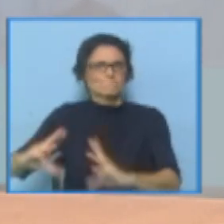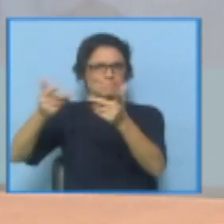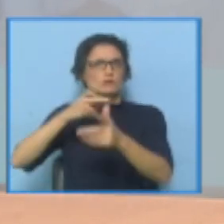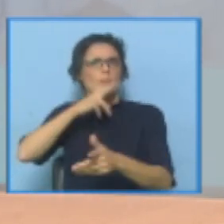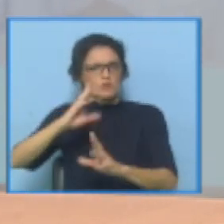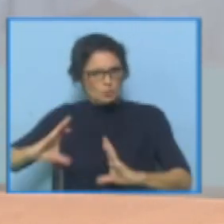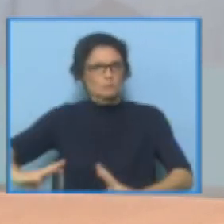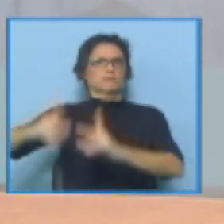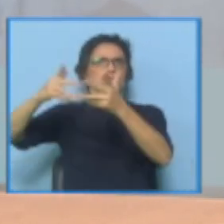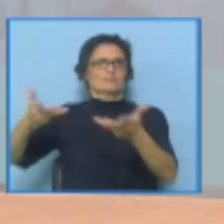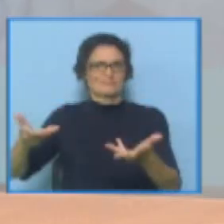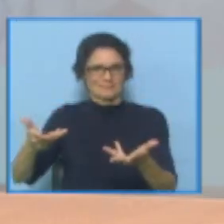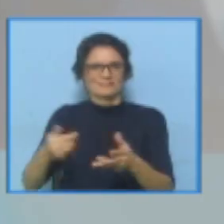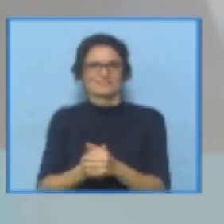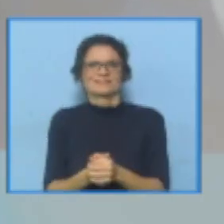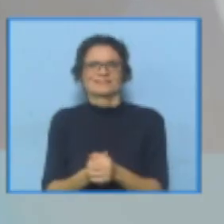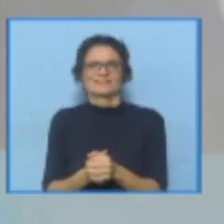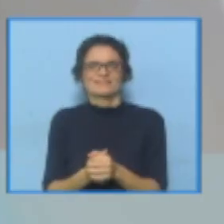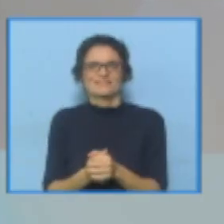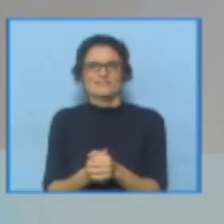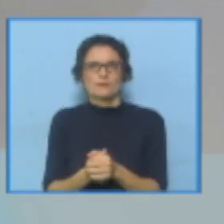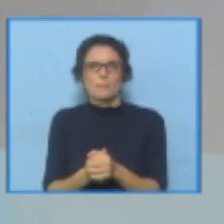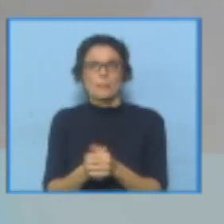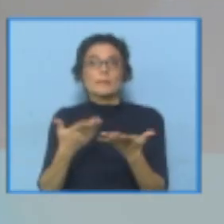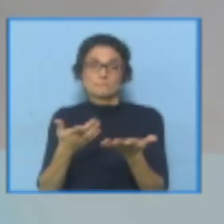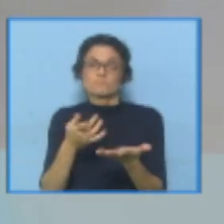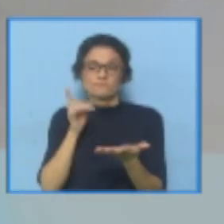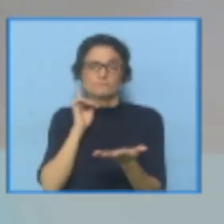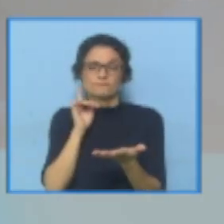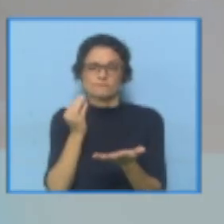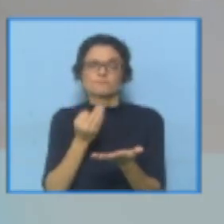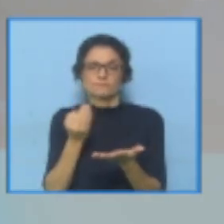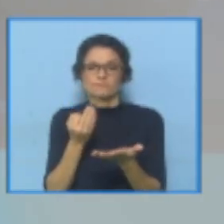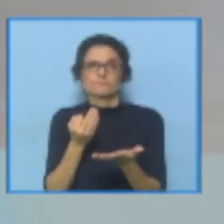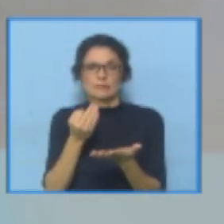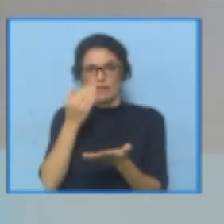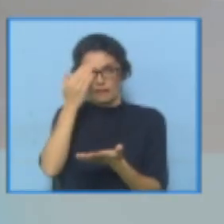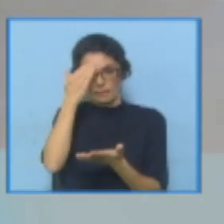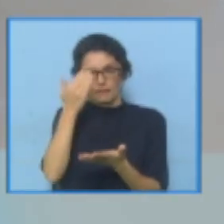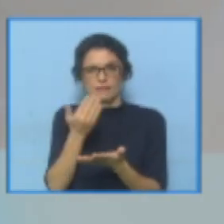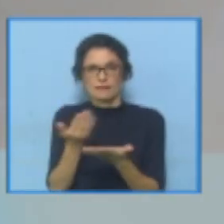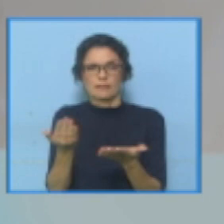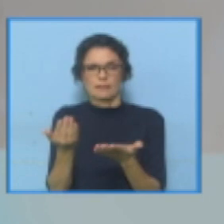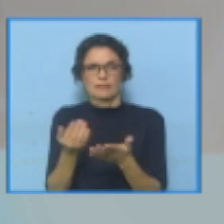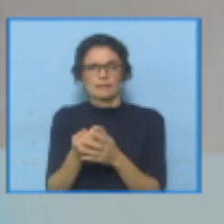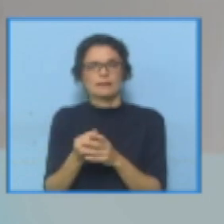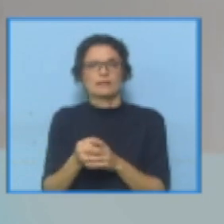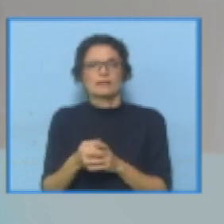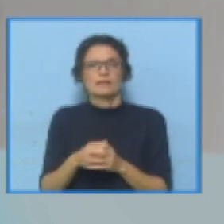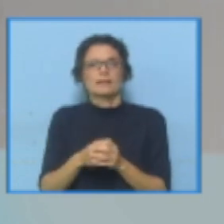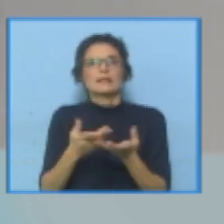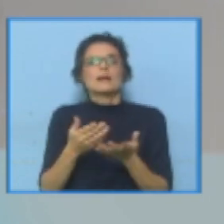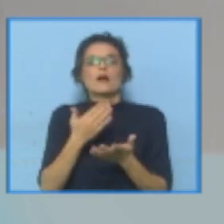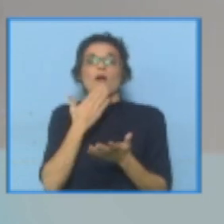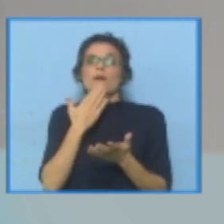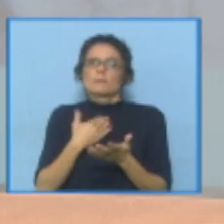E reconheçam também os outros. Esperemos que sim, de facto é muito necessário essa consciencialização. Professora Ruth Agulhas, agradeço ter